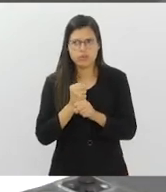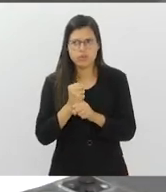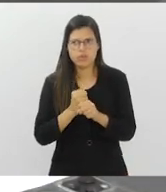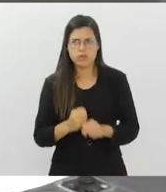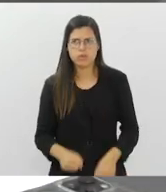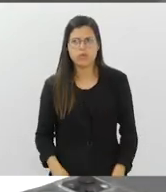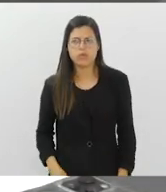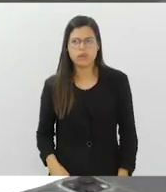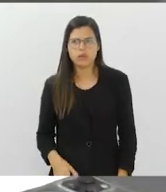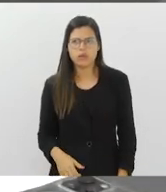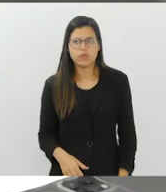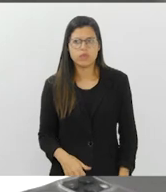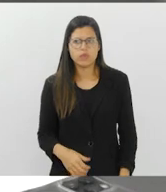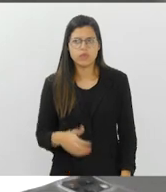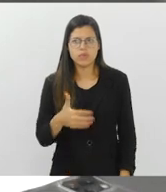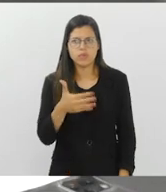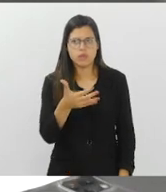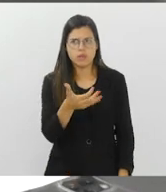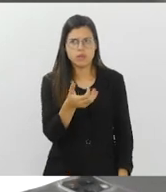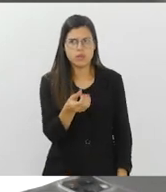envolvem